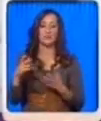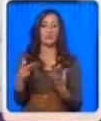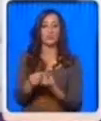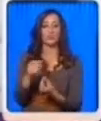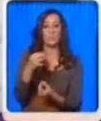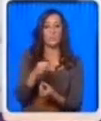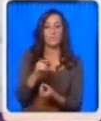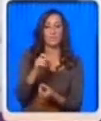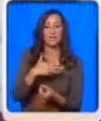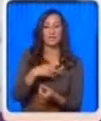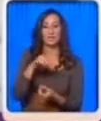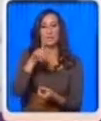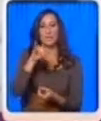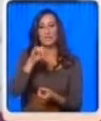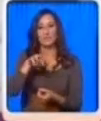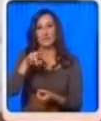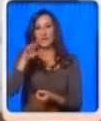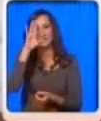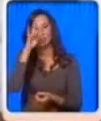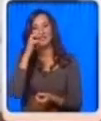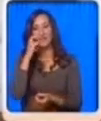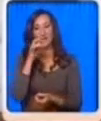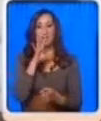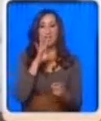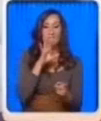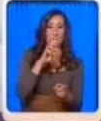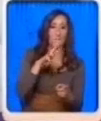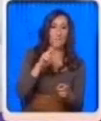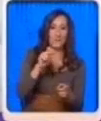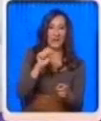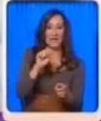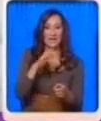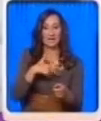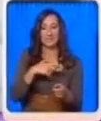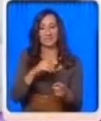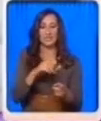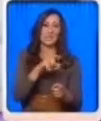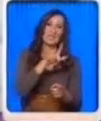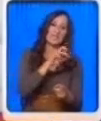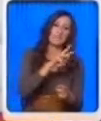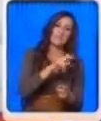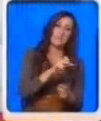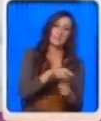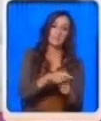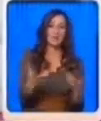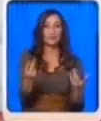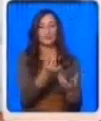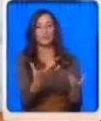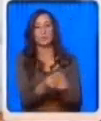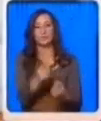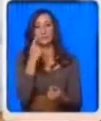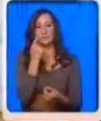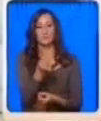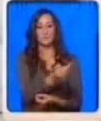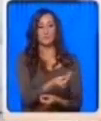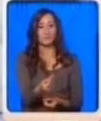Pedro Lima, que é um rapaz... Sabes quem é o Pedro Lima? É o filho da Magda e do Fernando Lima. É o filho da Magda e do Fernando Lima. Com um talento. É o filho